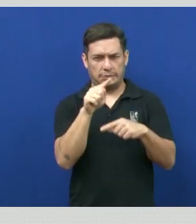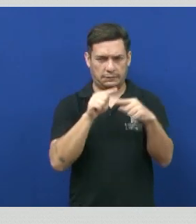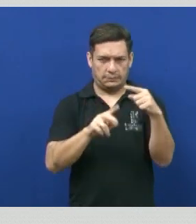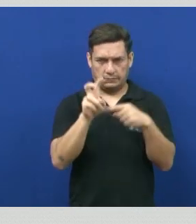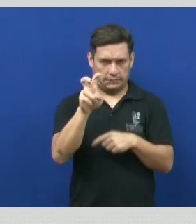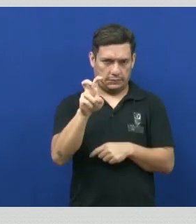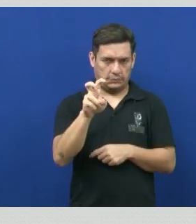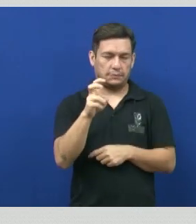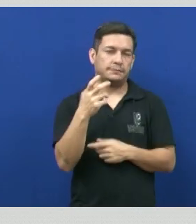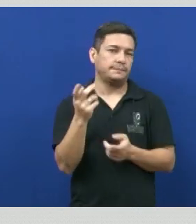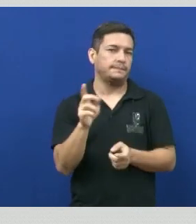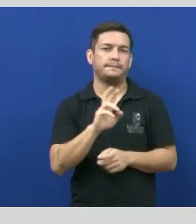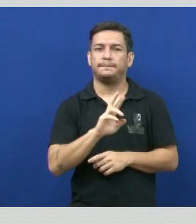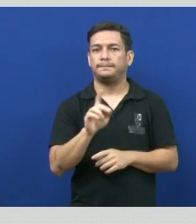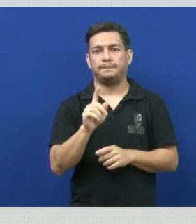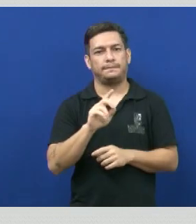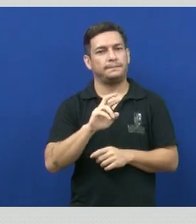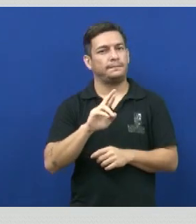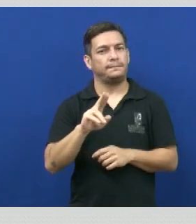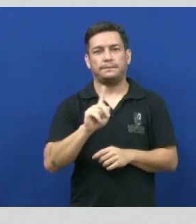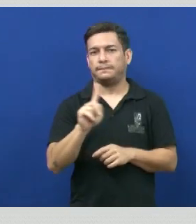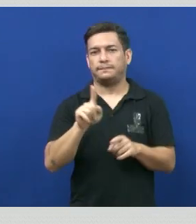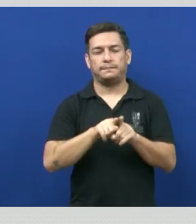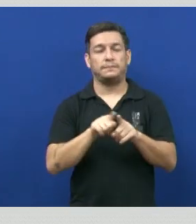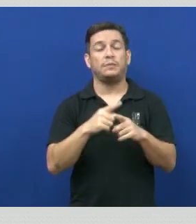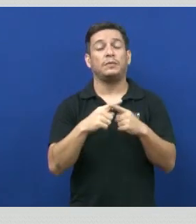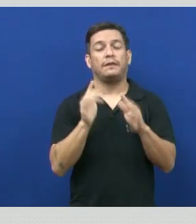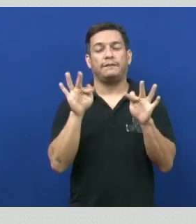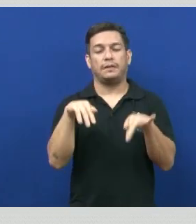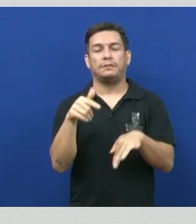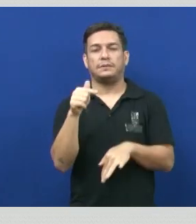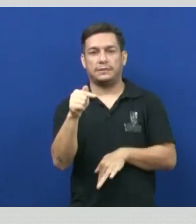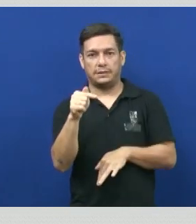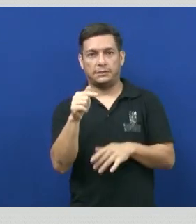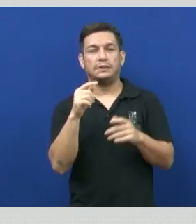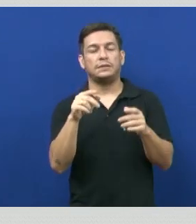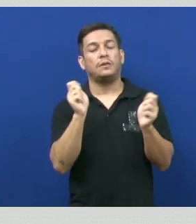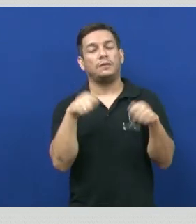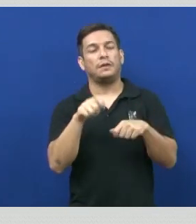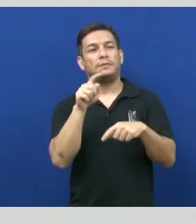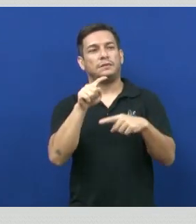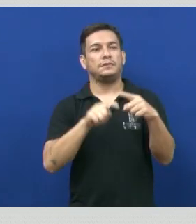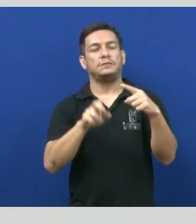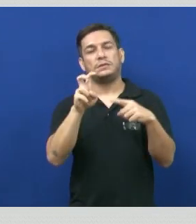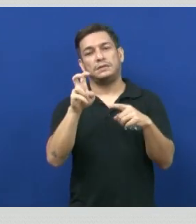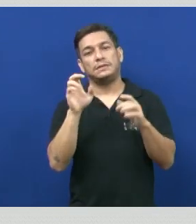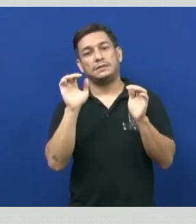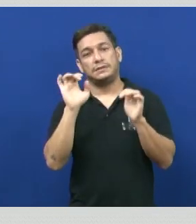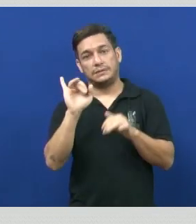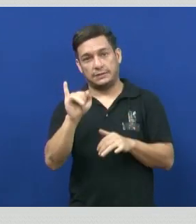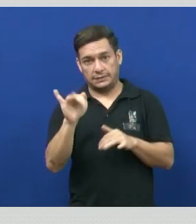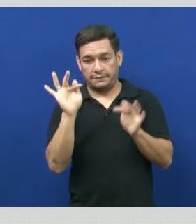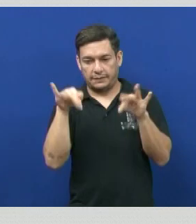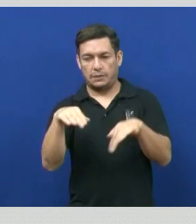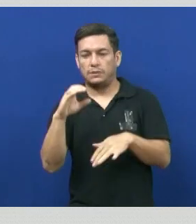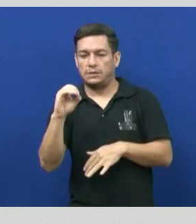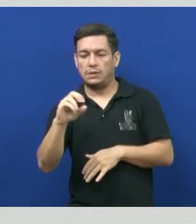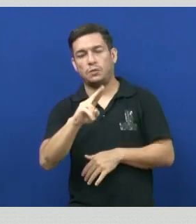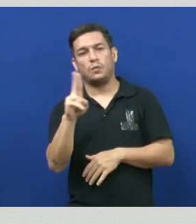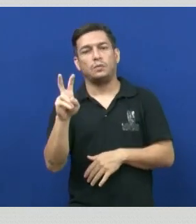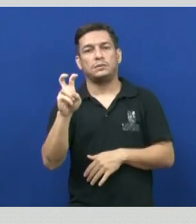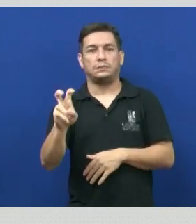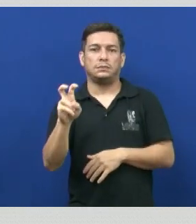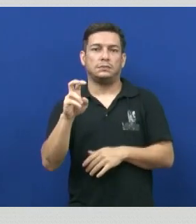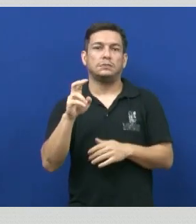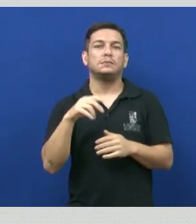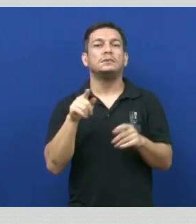5? Não, pois ele termina com 7. E só é possível dividir por 5 se terminar em 0 ou em 5. Mais